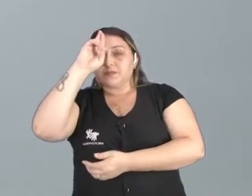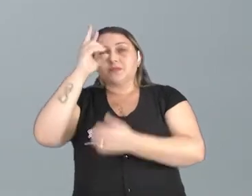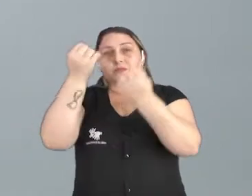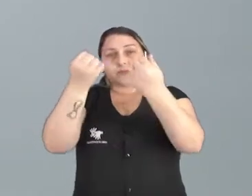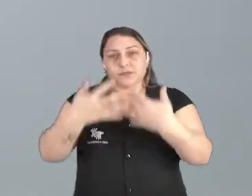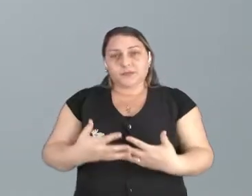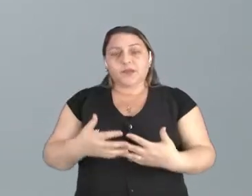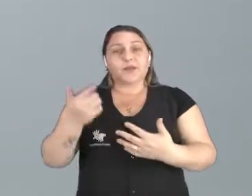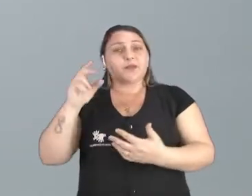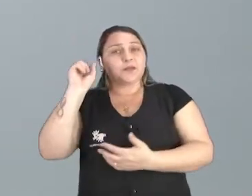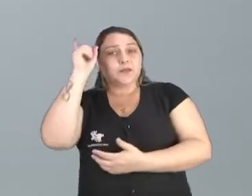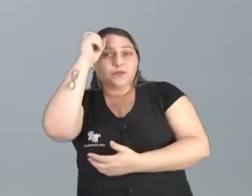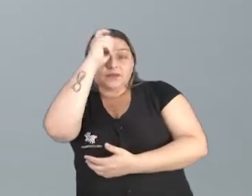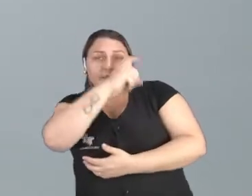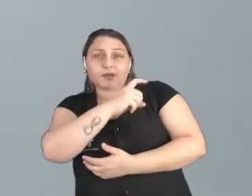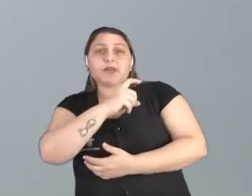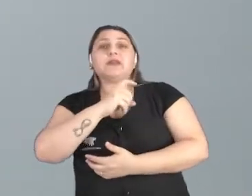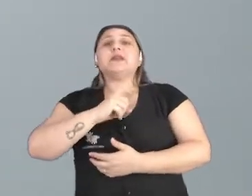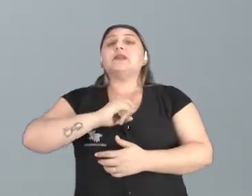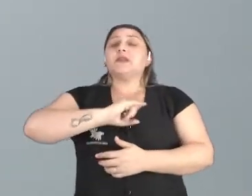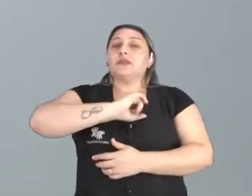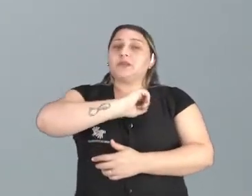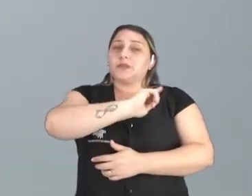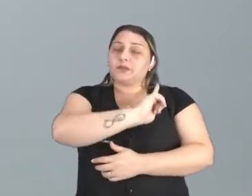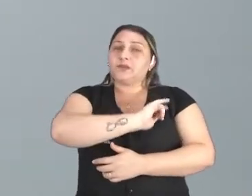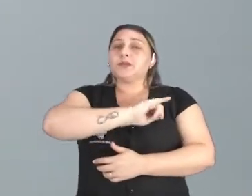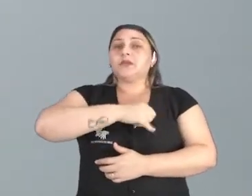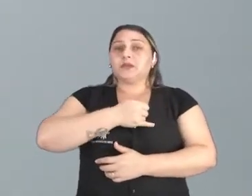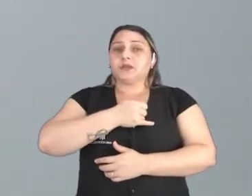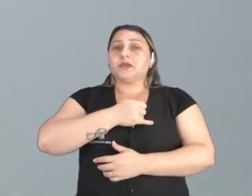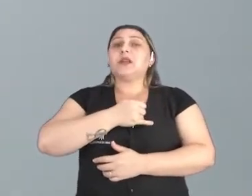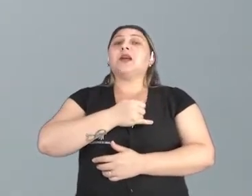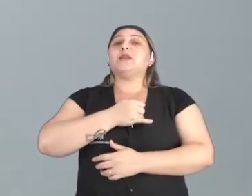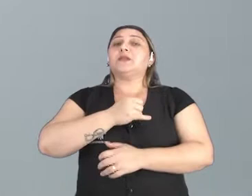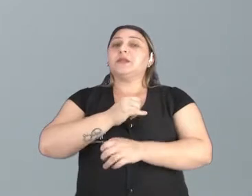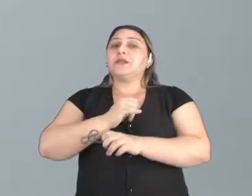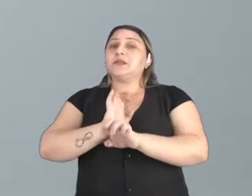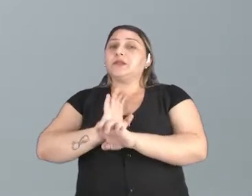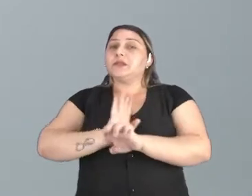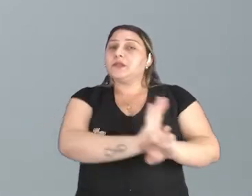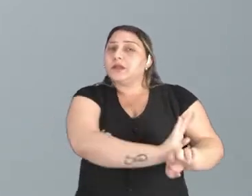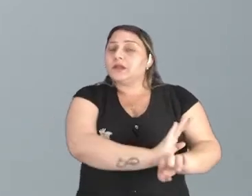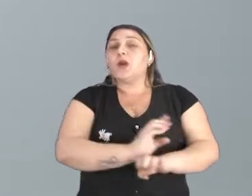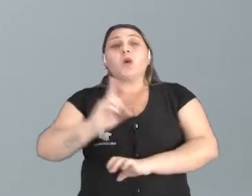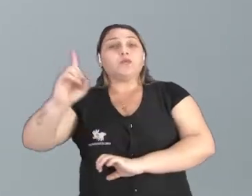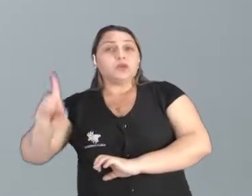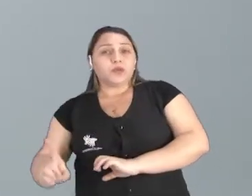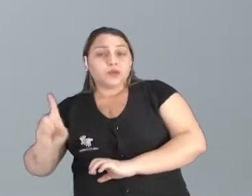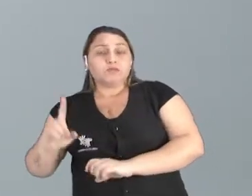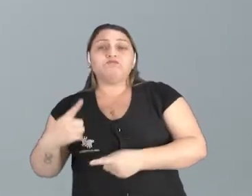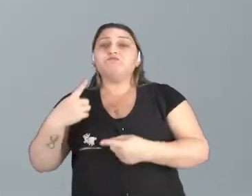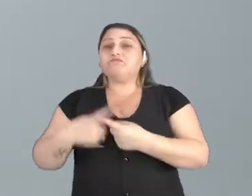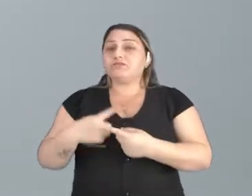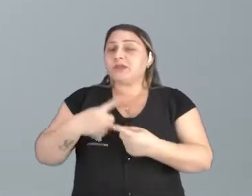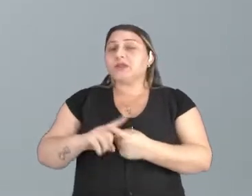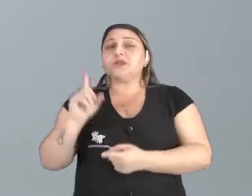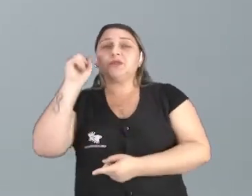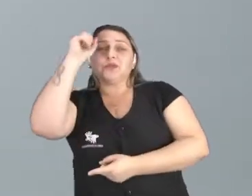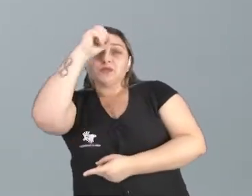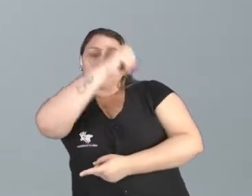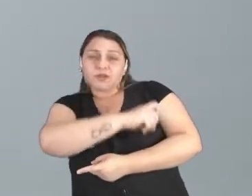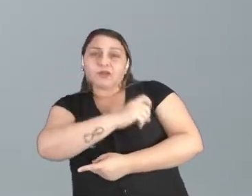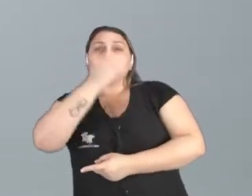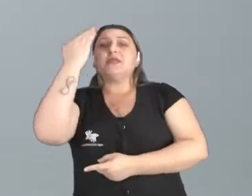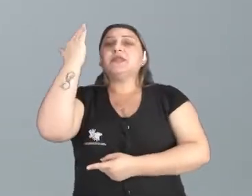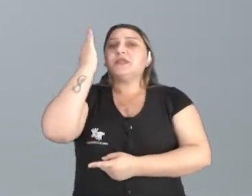eles dizem que é difícil dizer se Jânio Quadros de fato era de direita, né, ou de esquerda, porque ele era uma figura assim que era difícil, né,